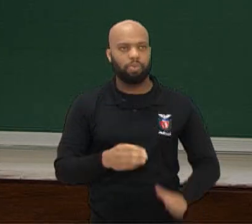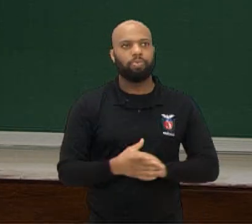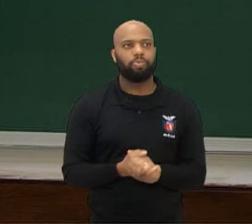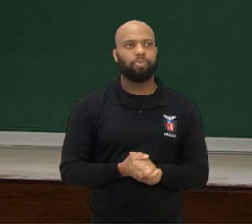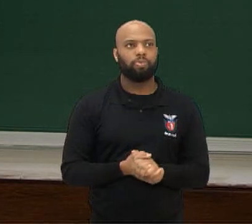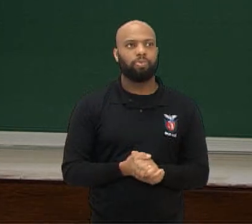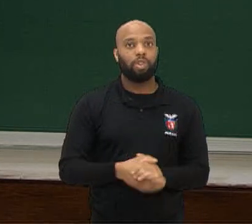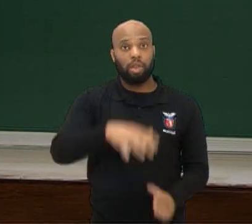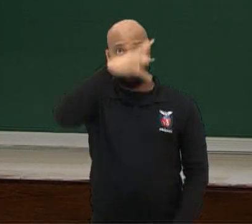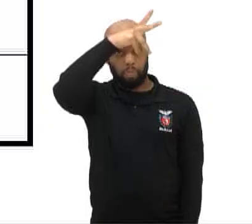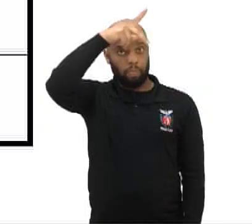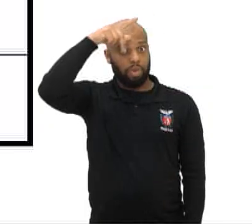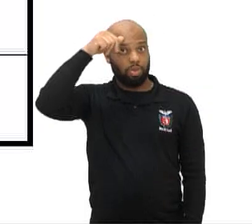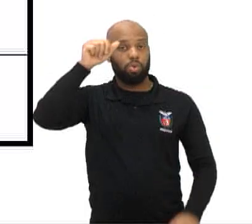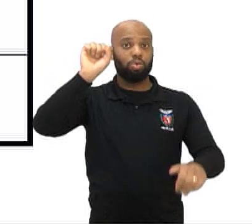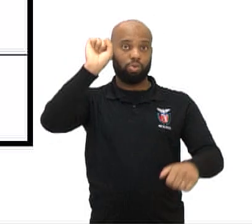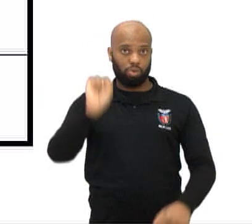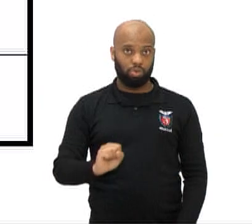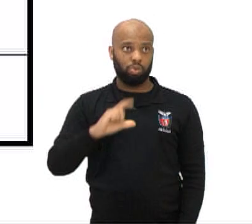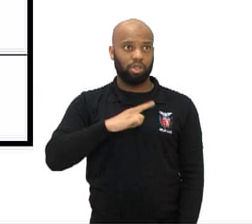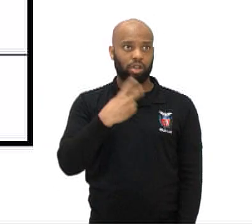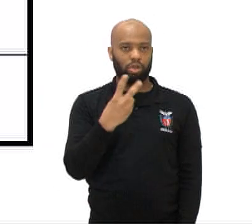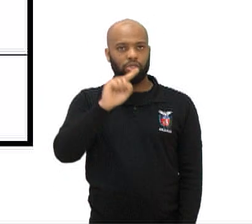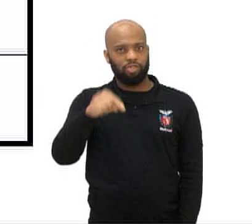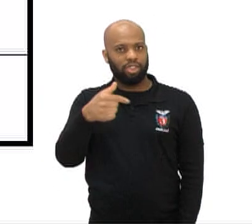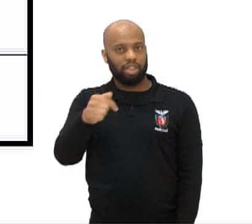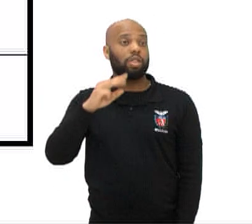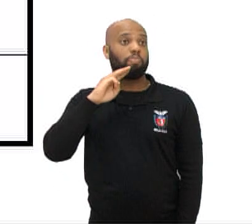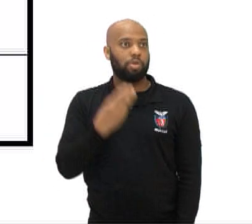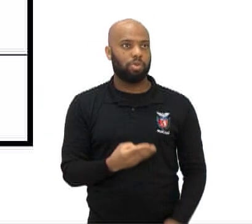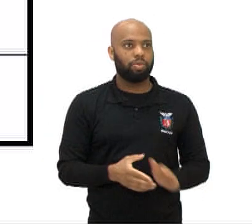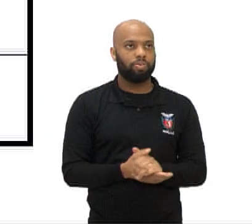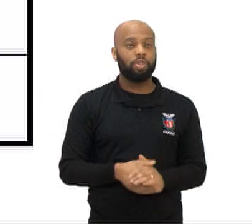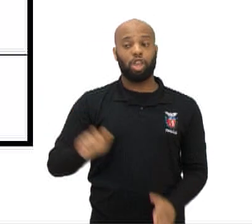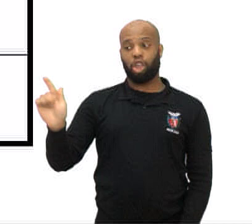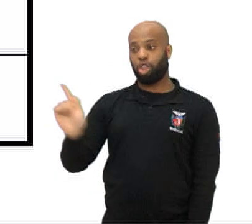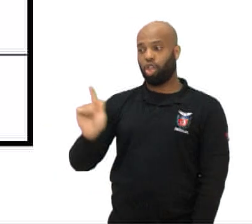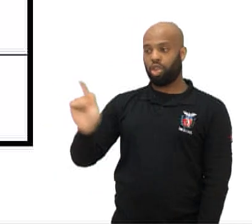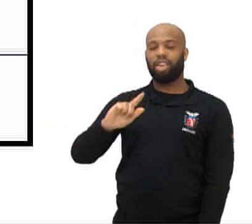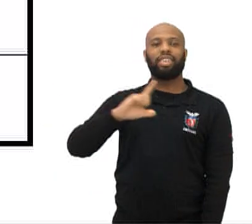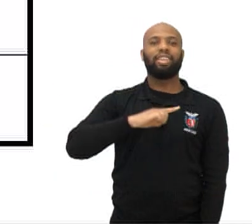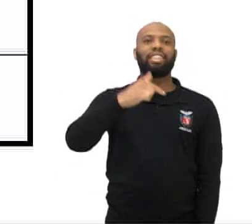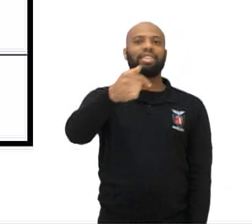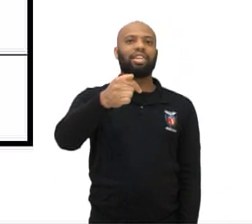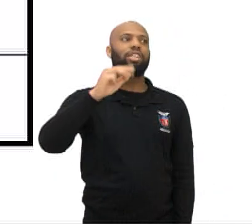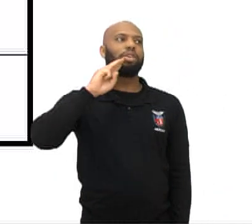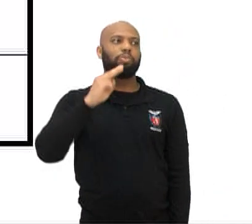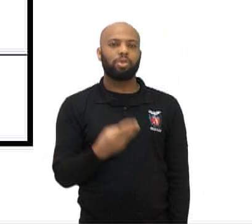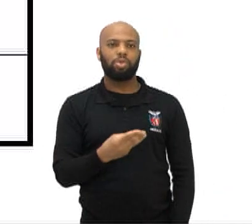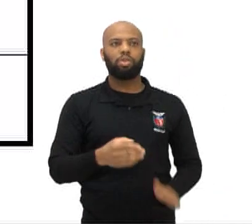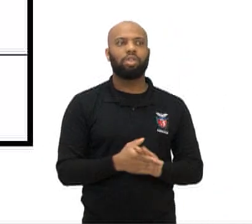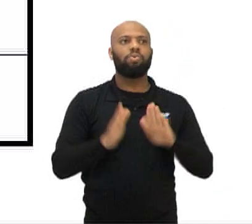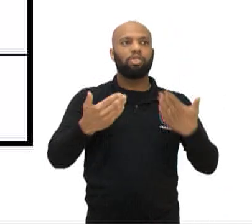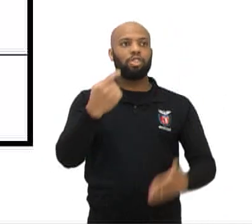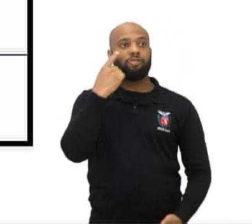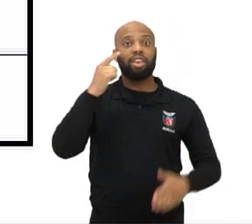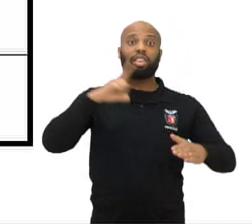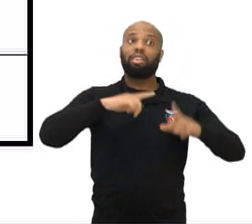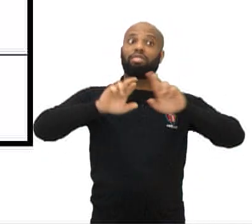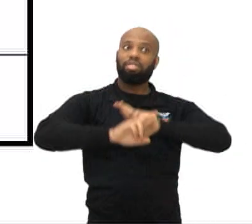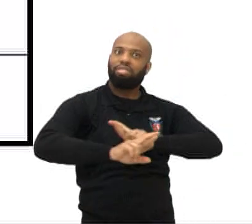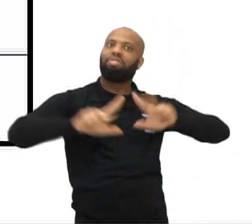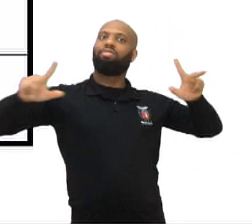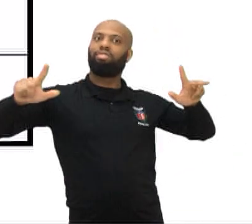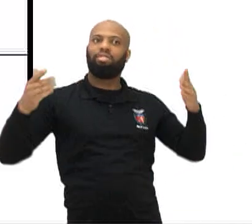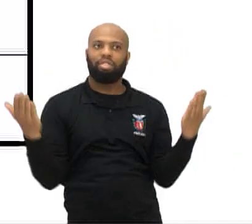habitantes. Mato Grosso do Sul, 2,7 milhões. Goiás, com 7 milhões. Então, olha a diferença